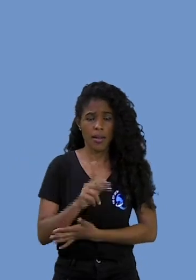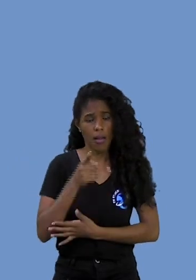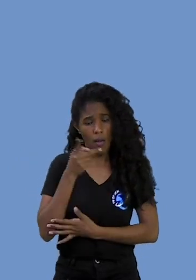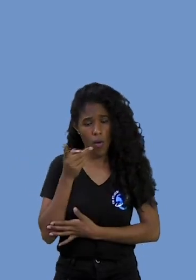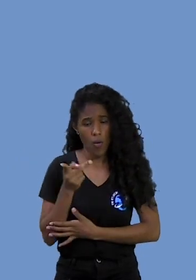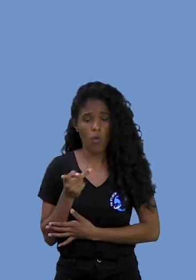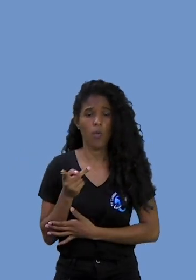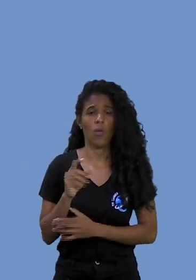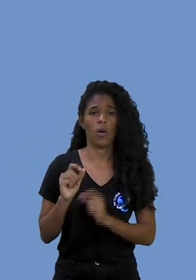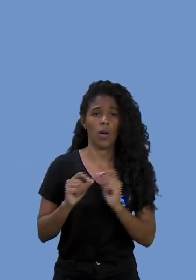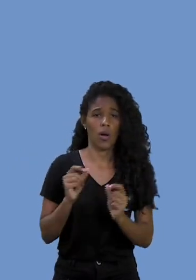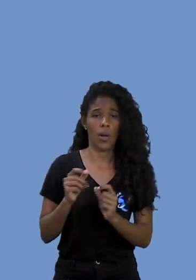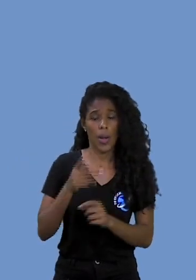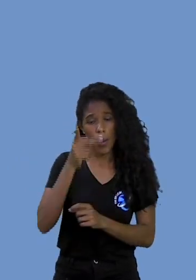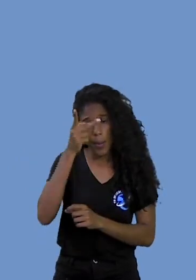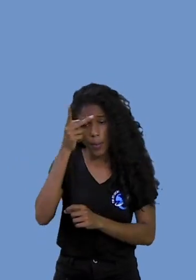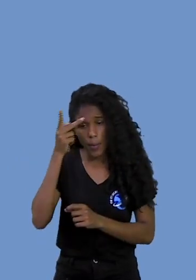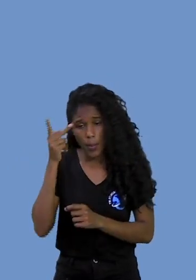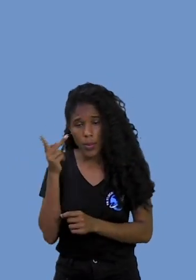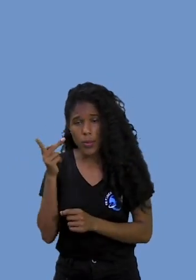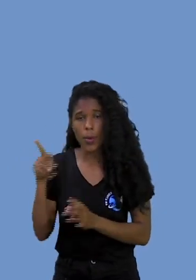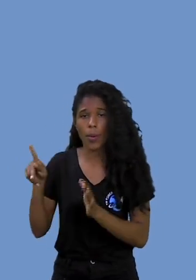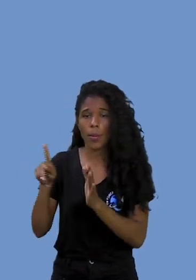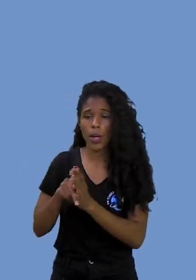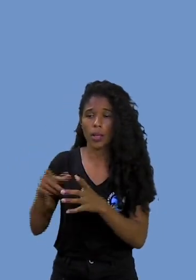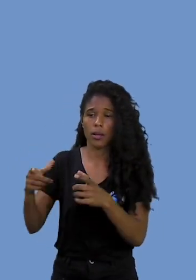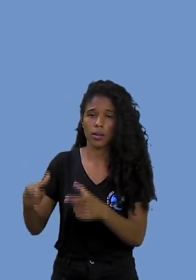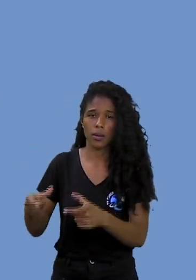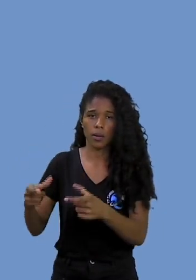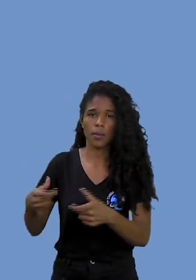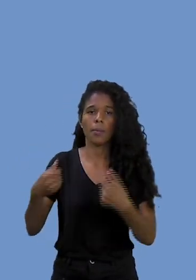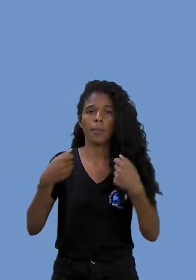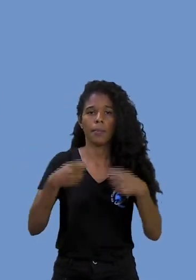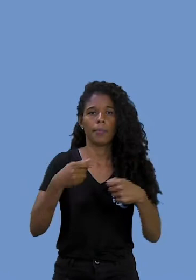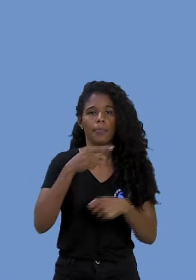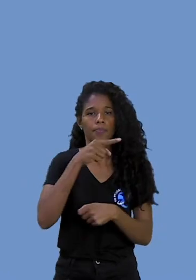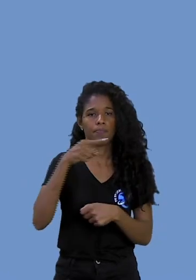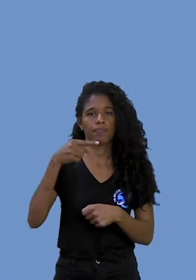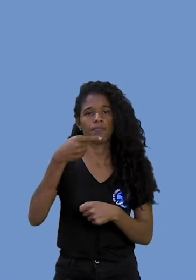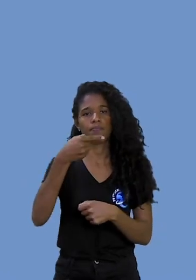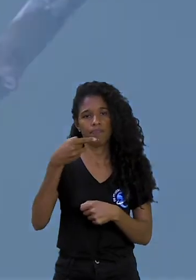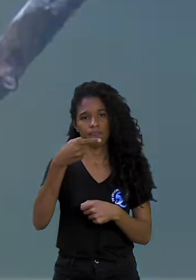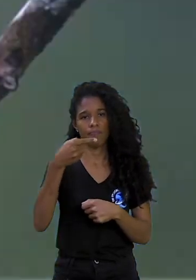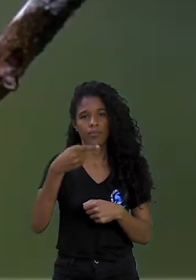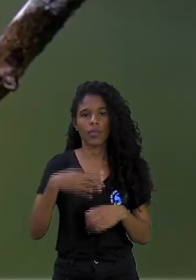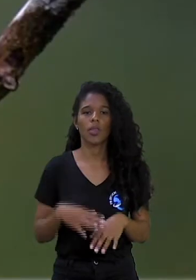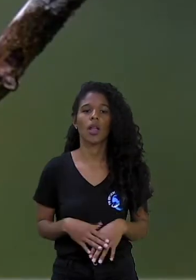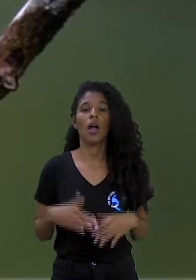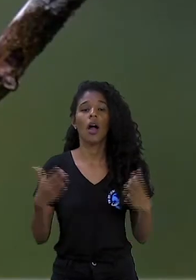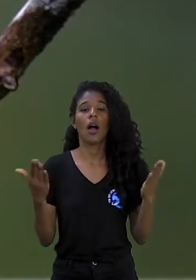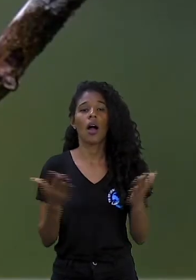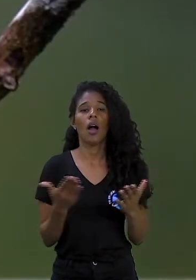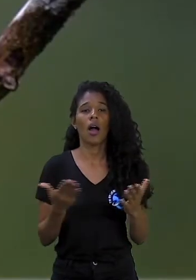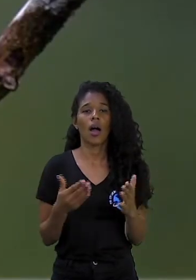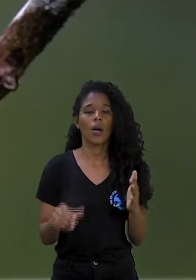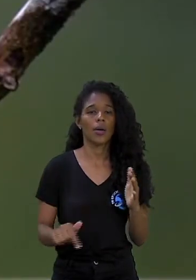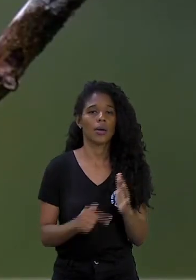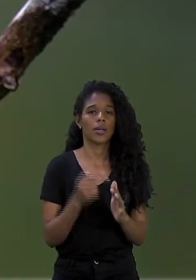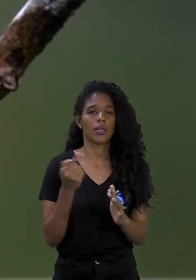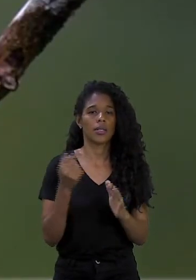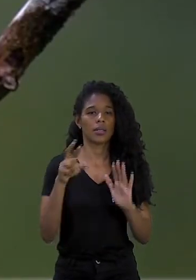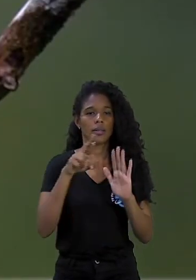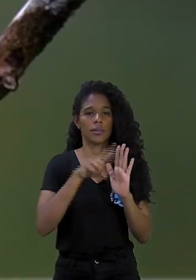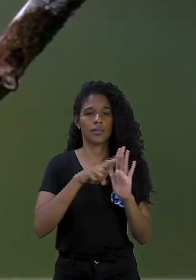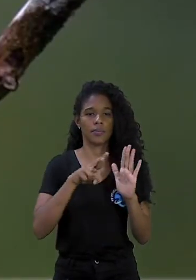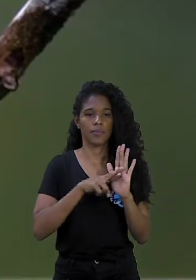eu preciso aí desse hífen, tá certo? E o próximo, com palavras compostas que vão